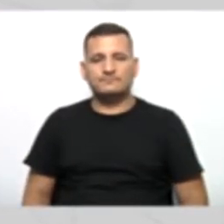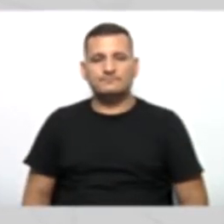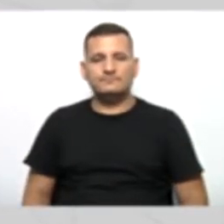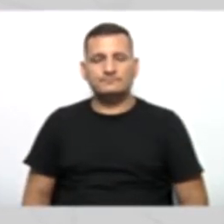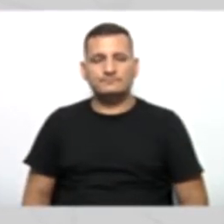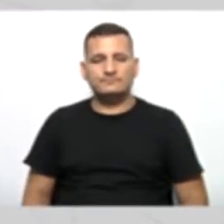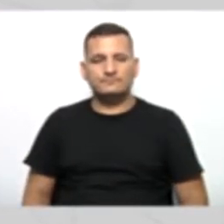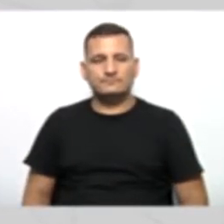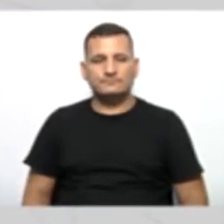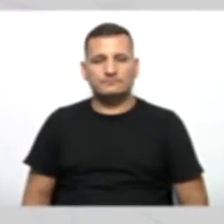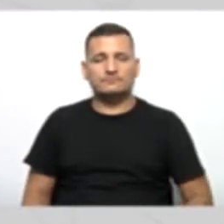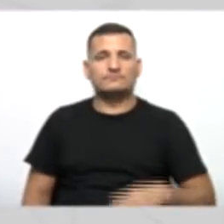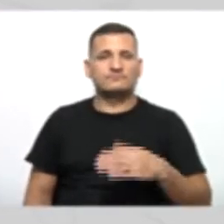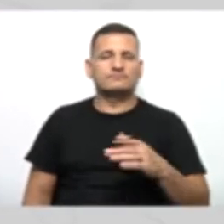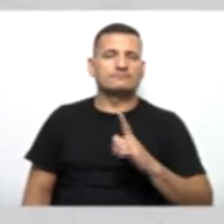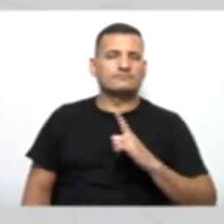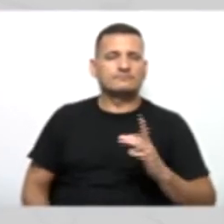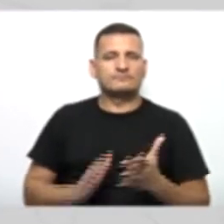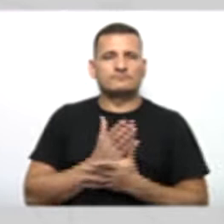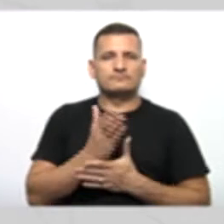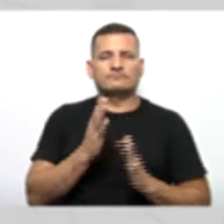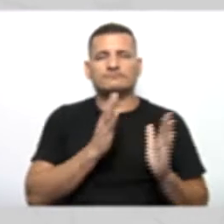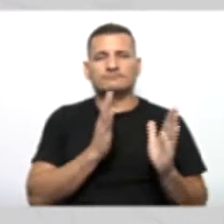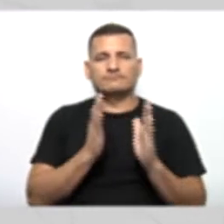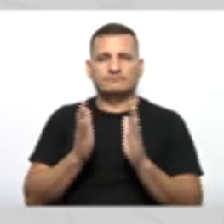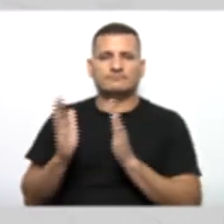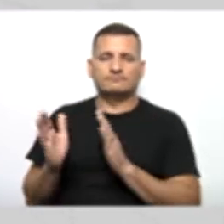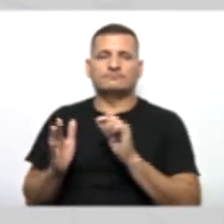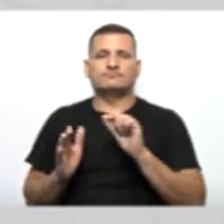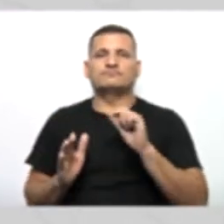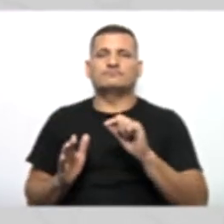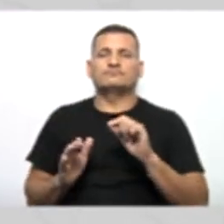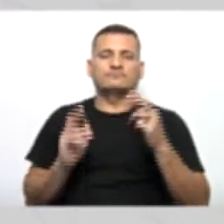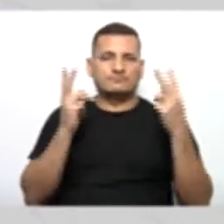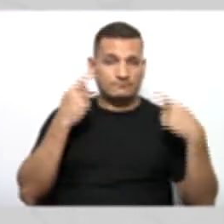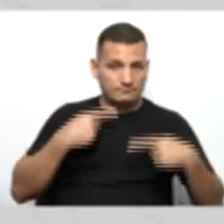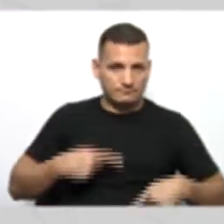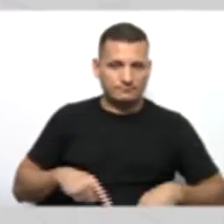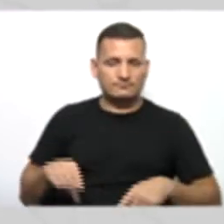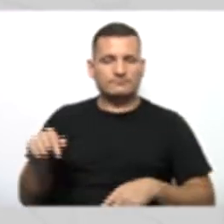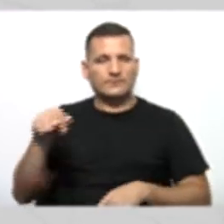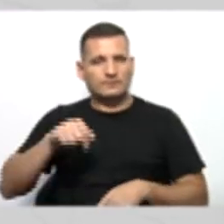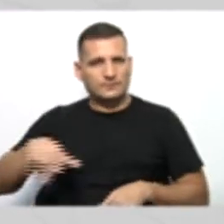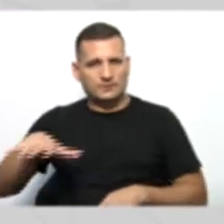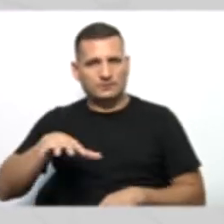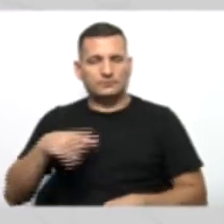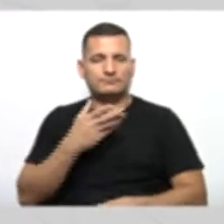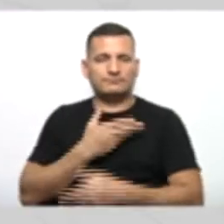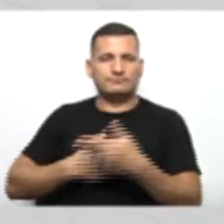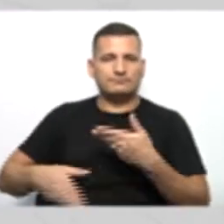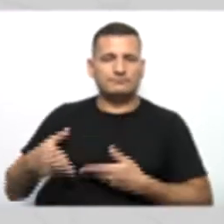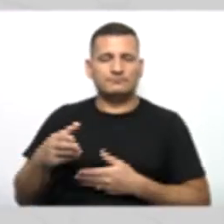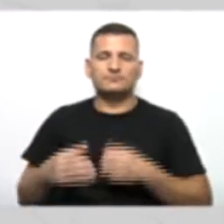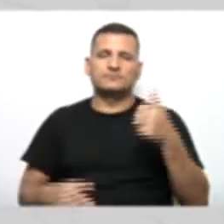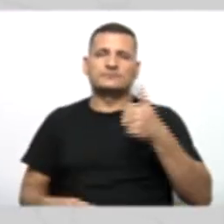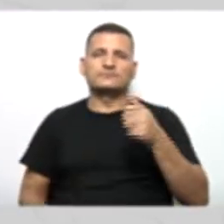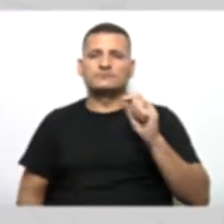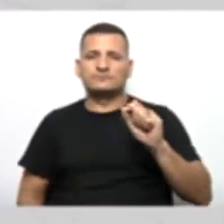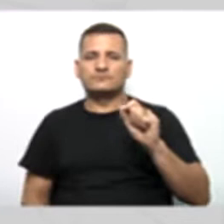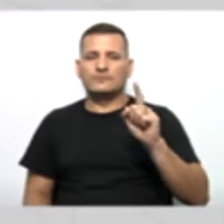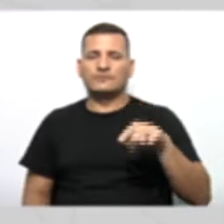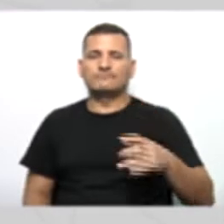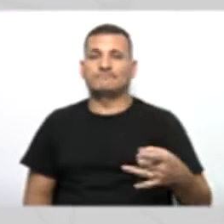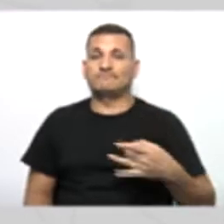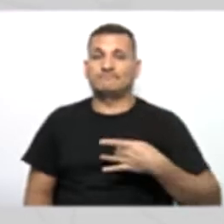Então, nós temos alguns estágios da relação do homem e o meio ambiente. O primeiro estágio é caracterizado pelo